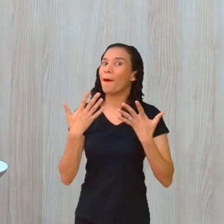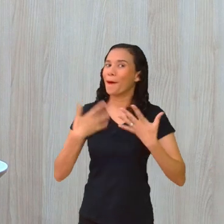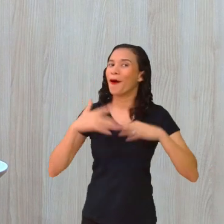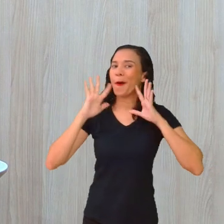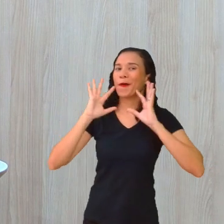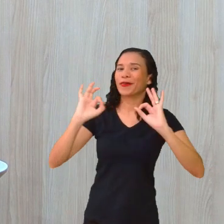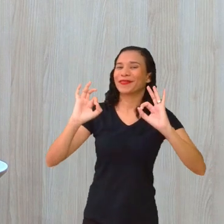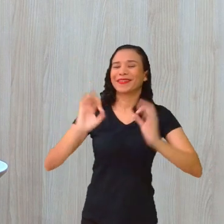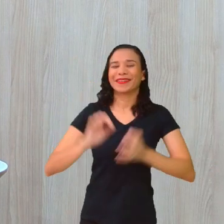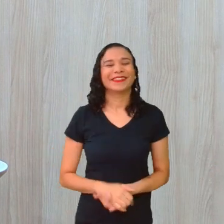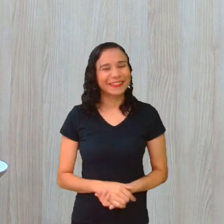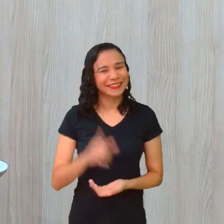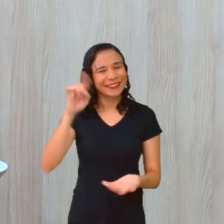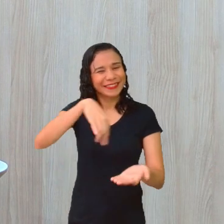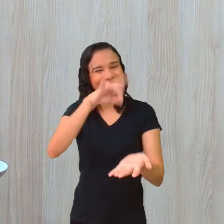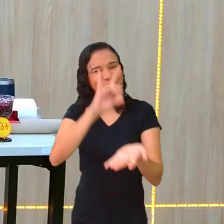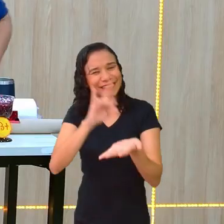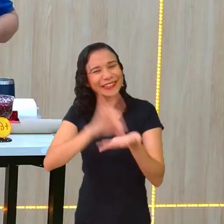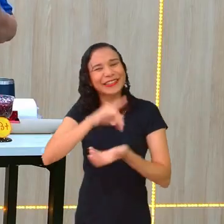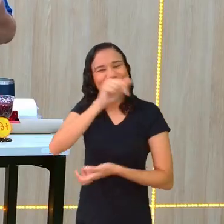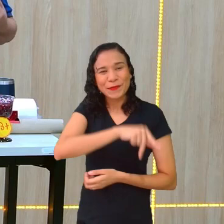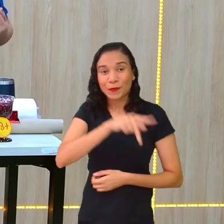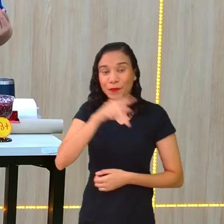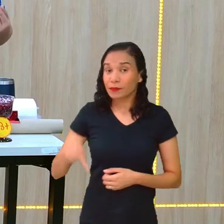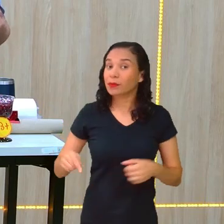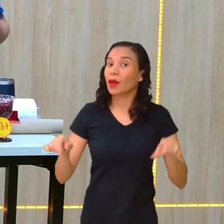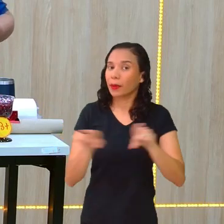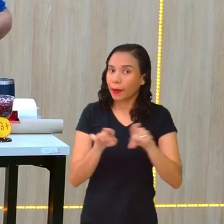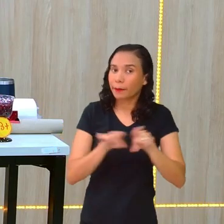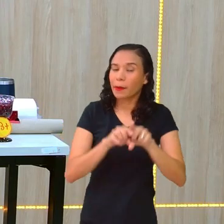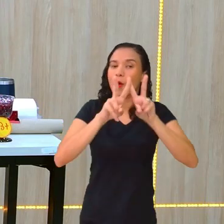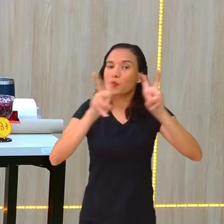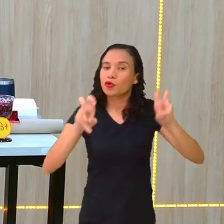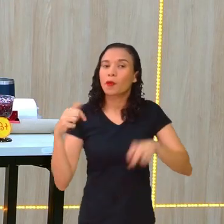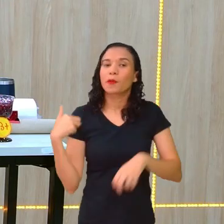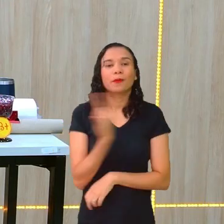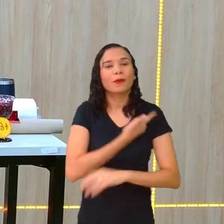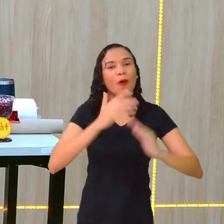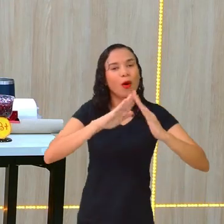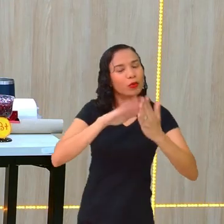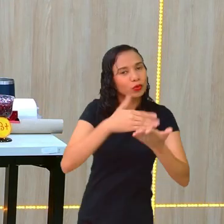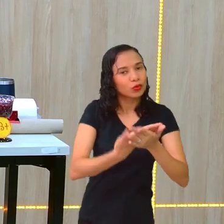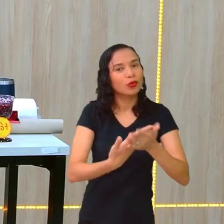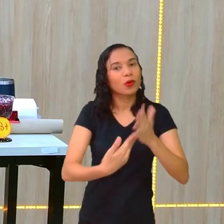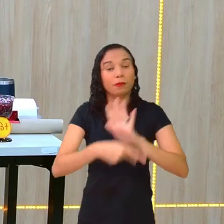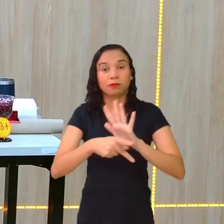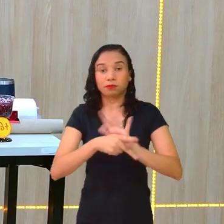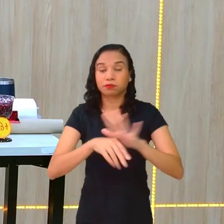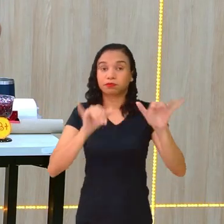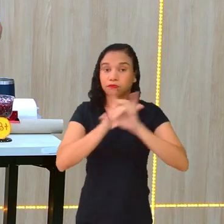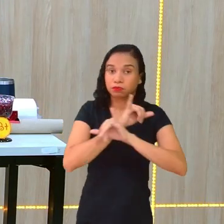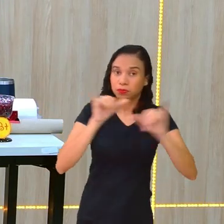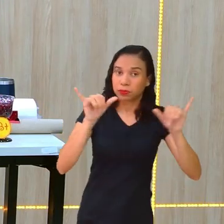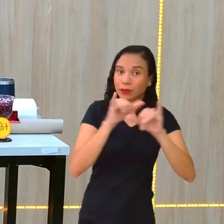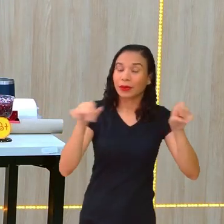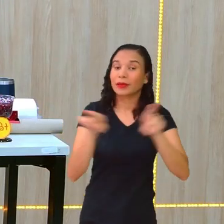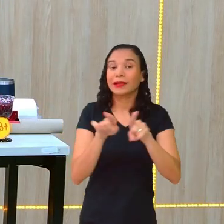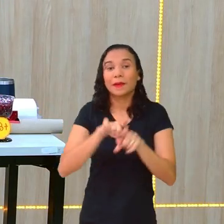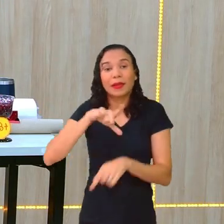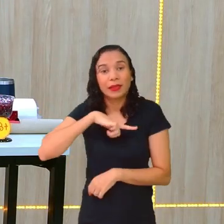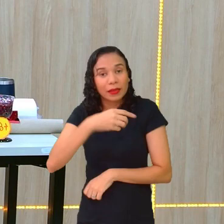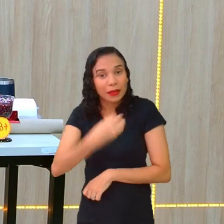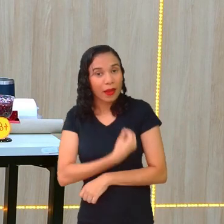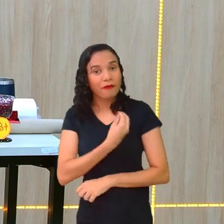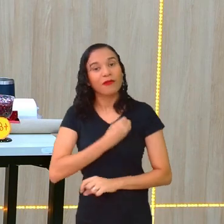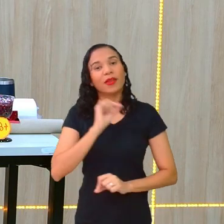viu? Pois é, professora Cláudia. E ainda a respeito da nossa escola, né, desses nossos primeiros avisos, aqui nós estamos,